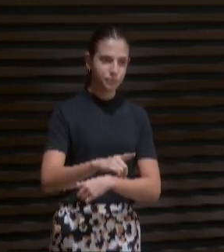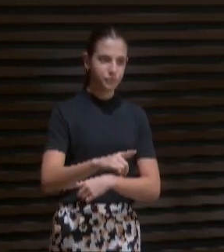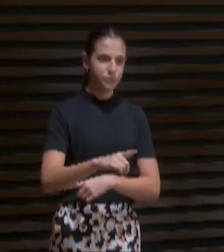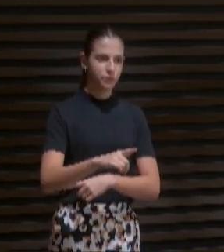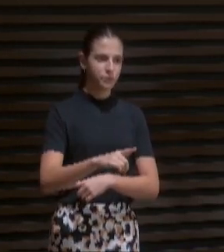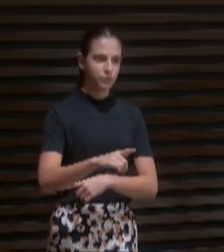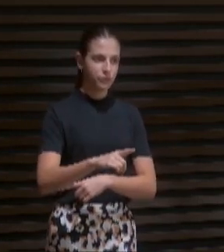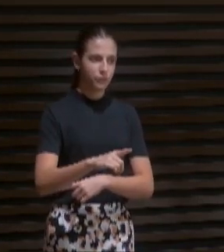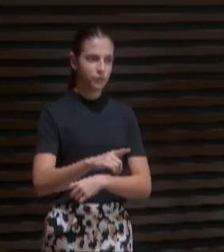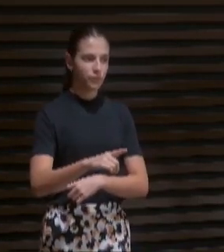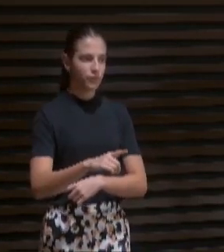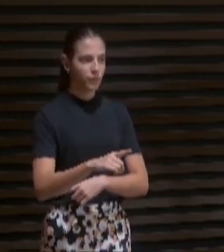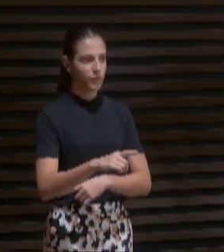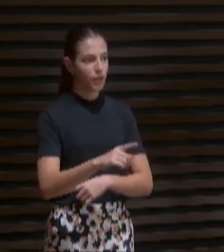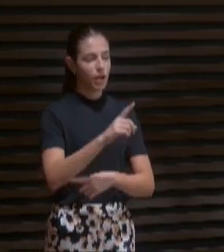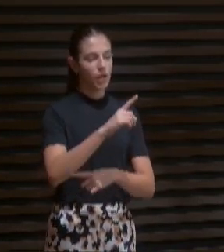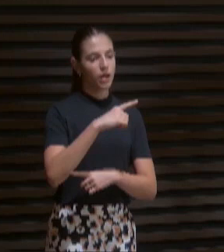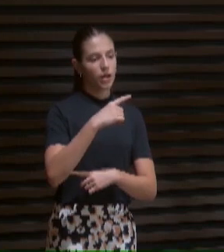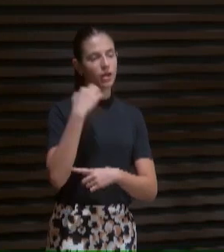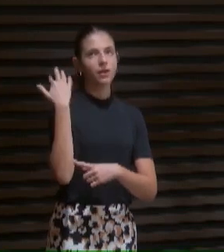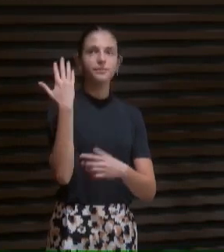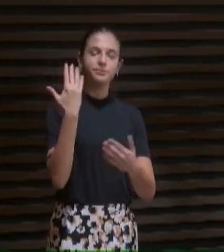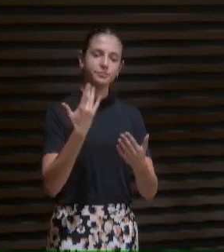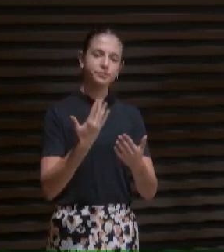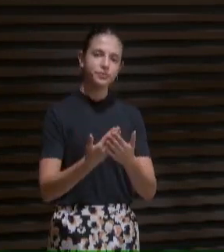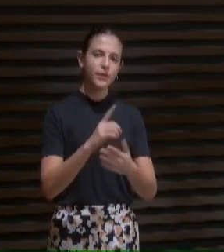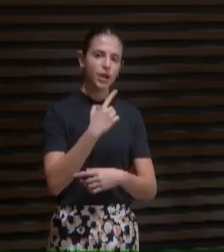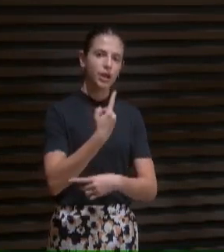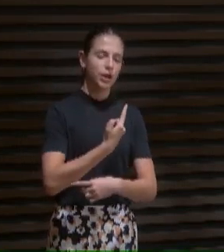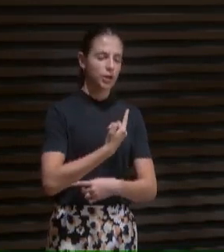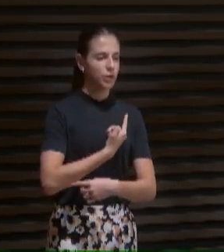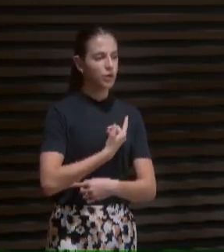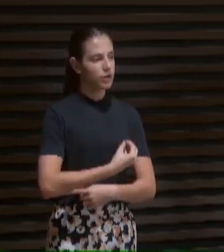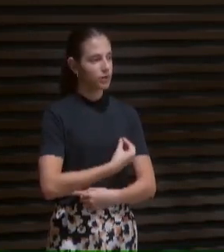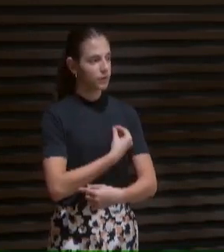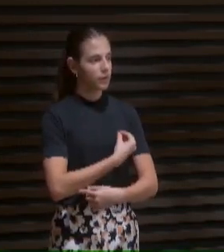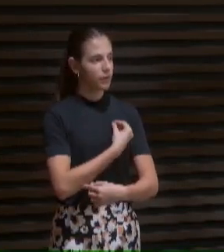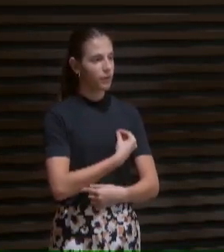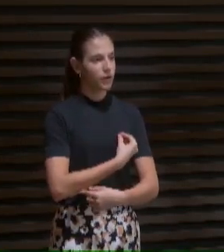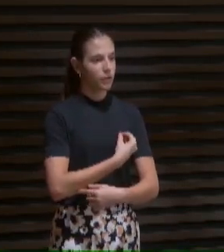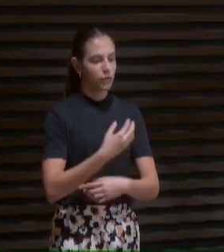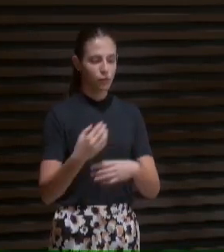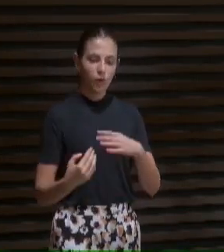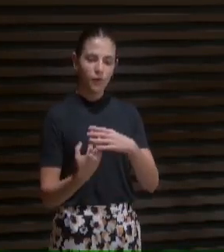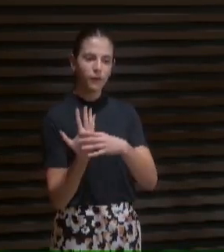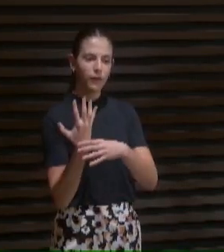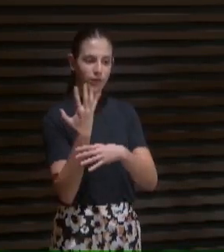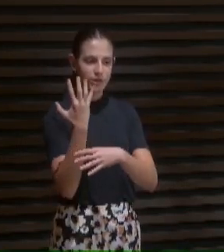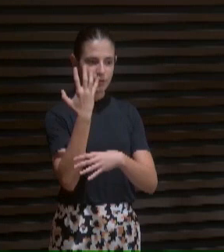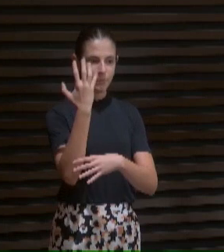e de lá para cá nós estamos caminhando dentro do florescimento da figueira. Quando a